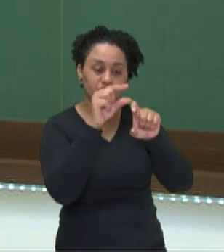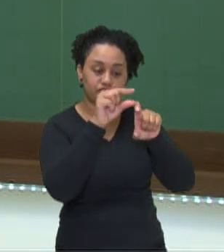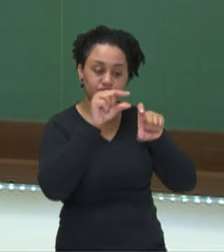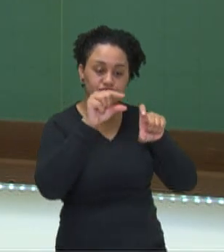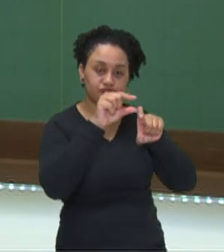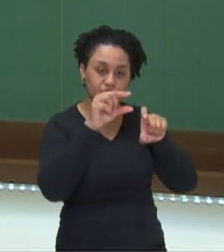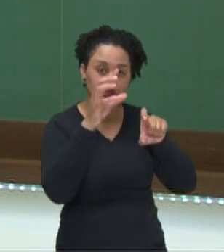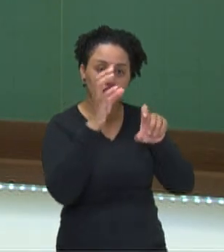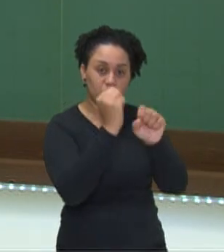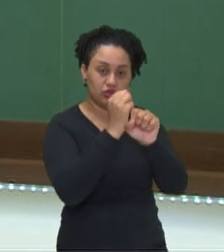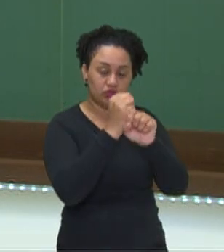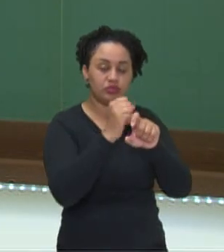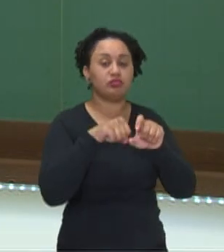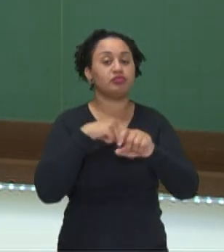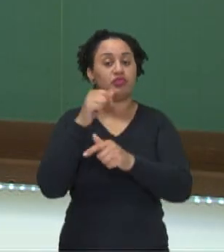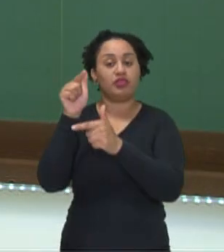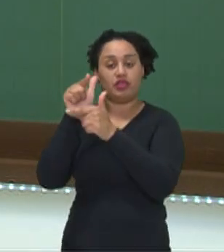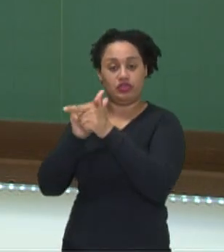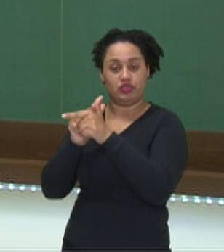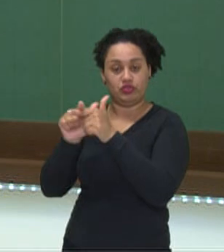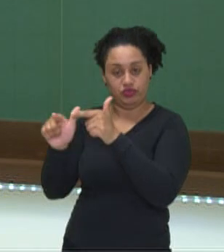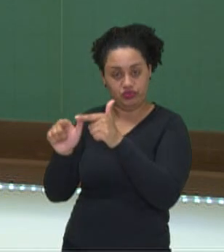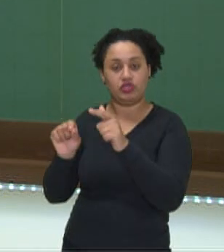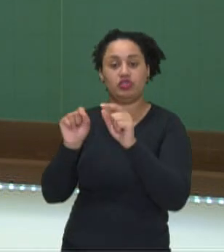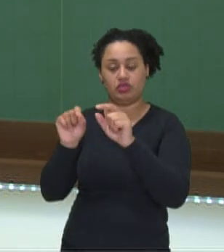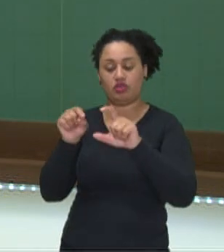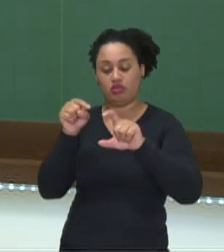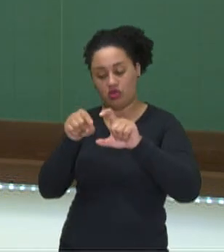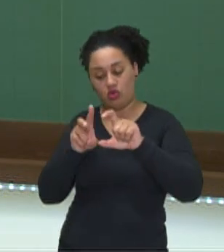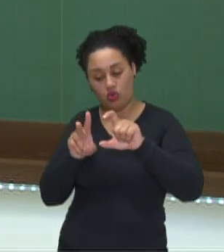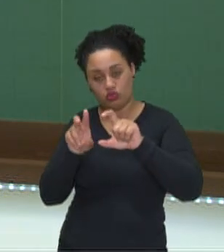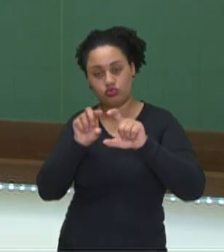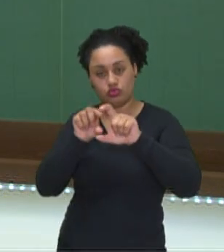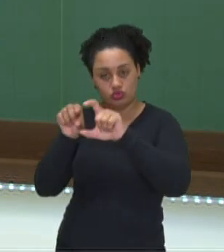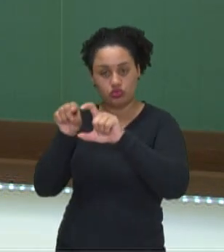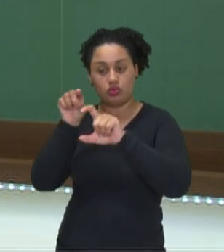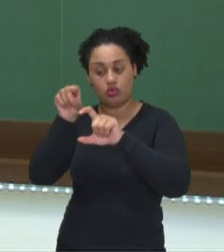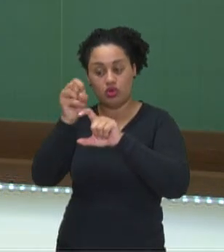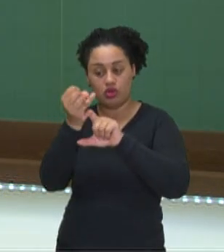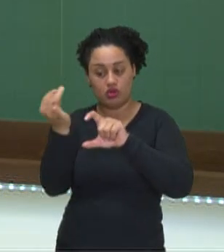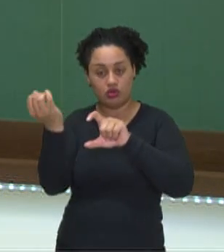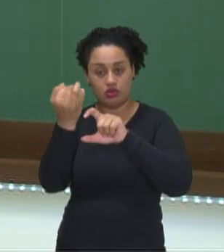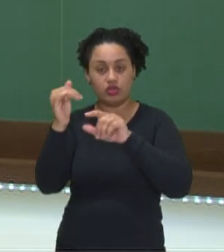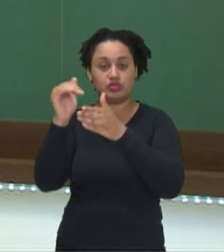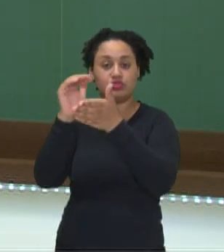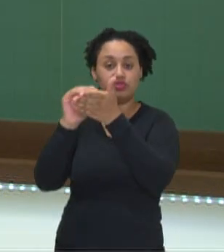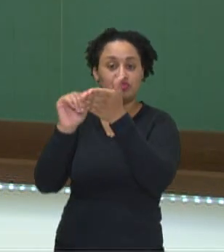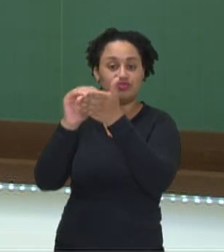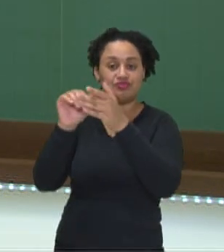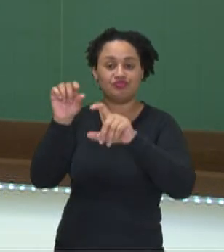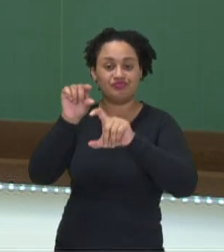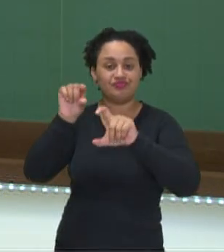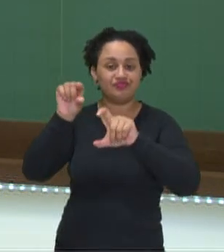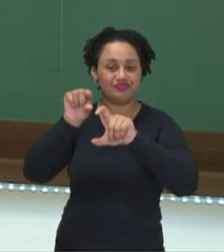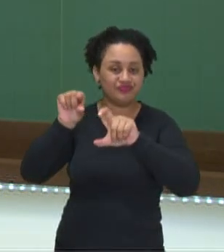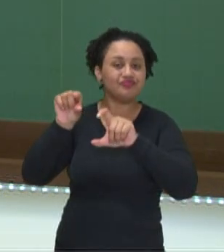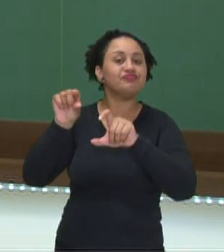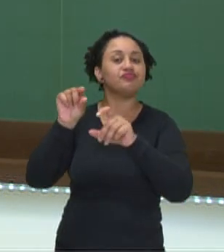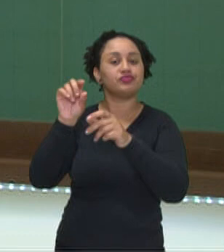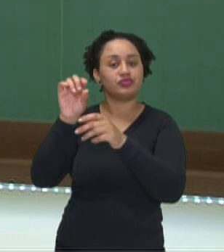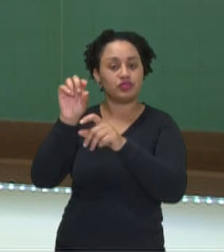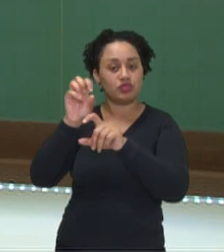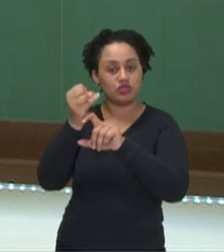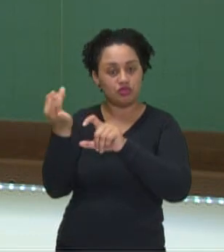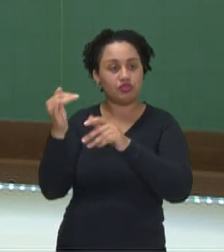expoentes. Na divisão, conservamos a base e subtraímos os expoentes,